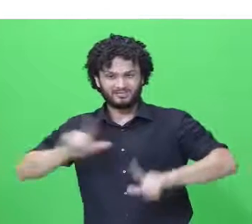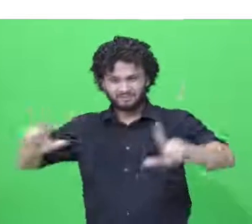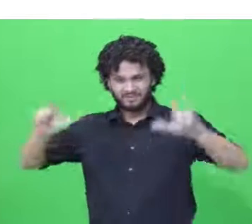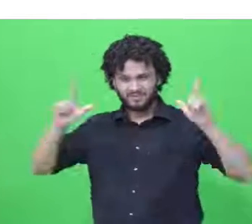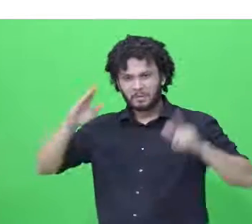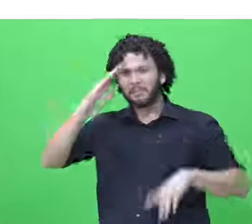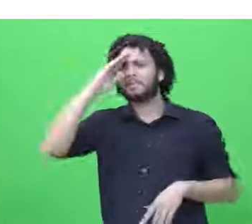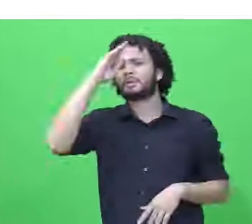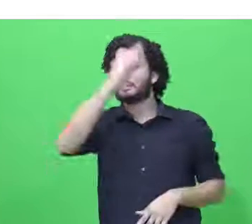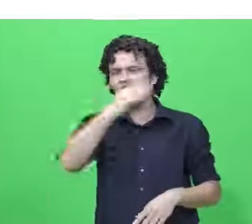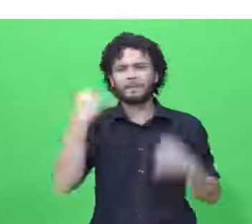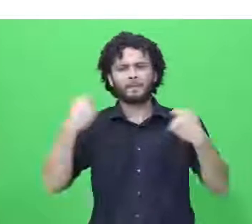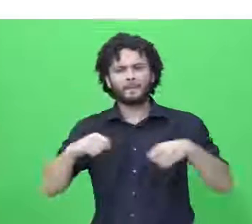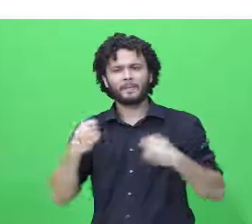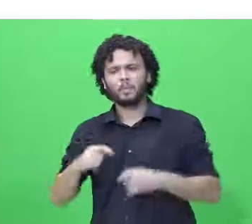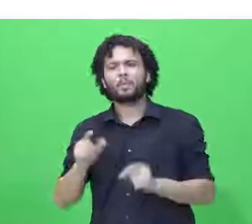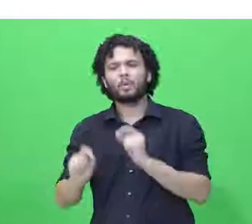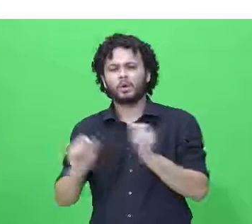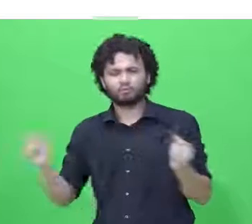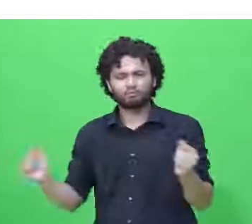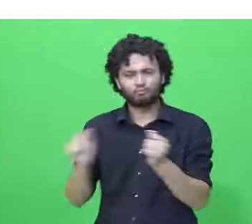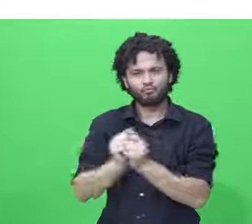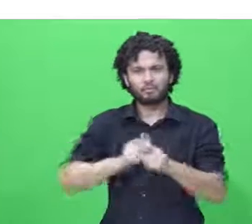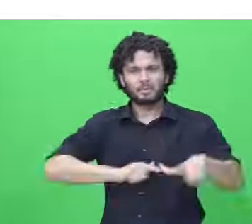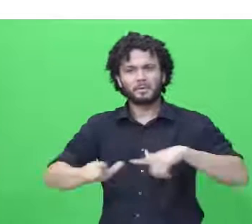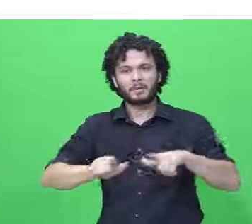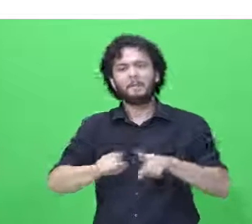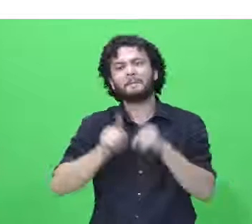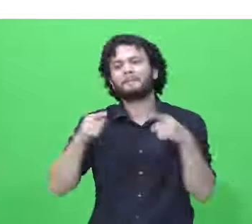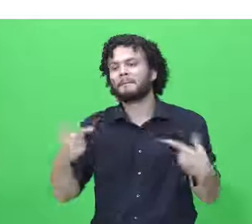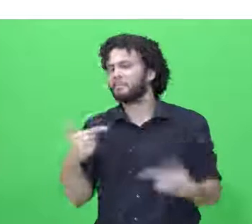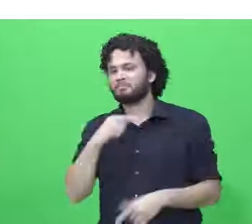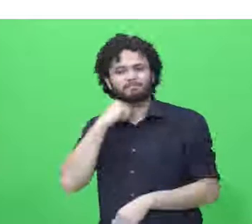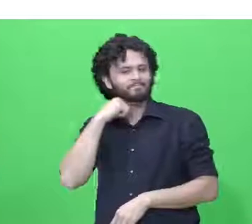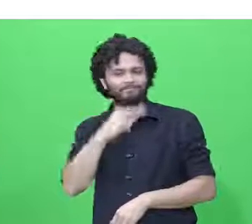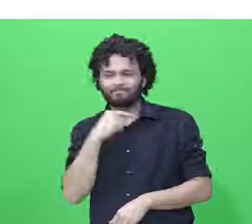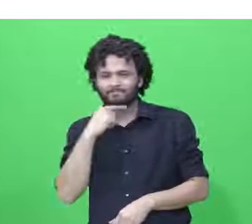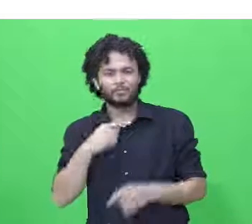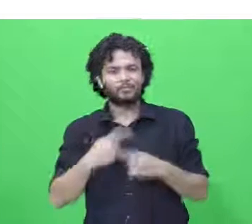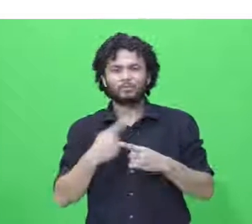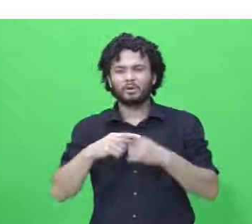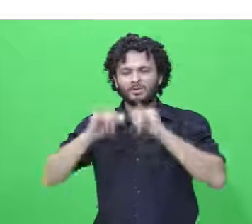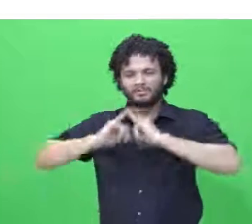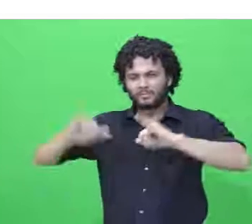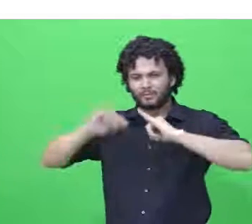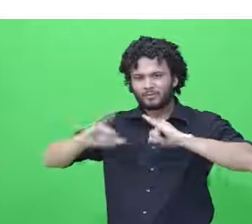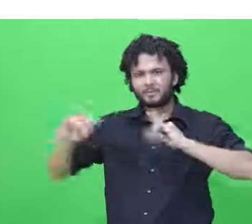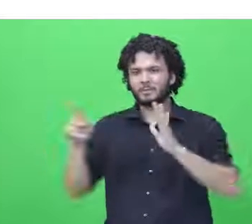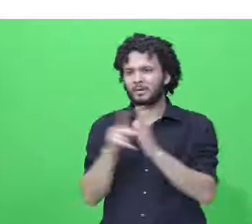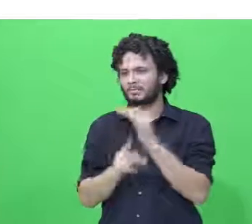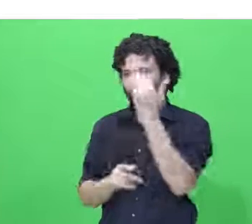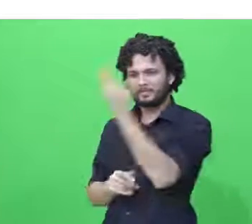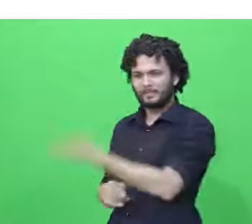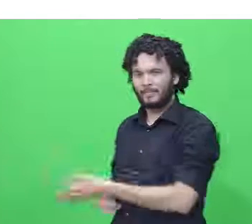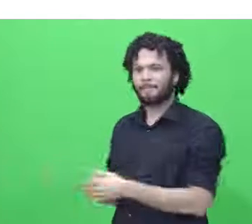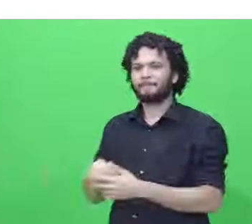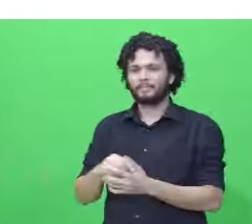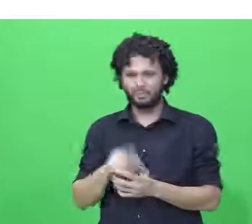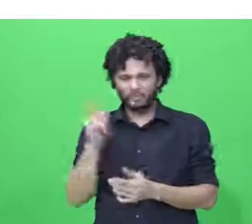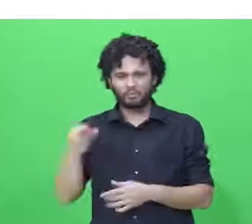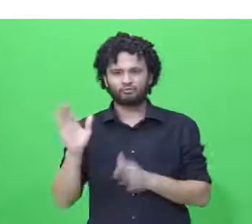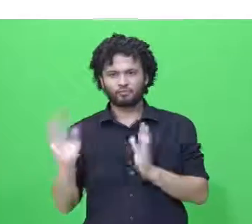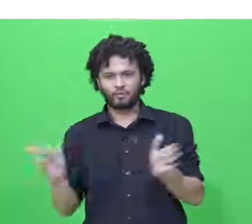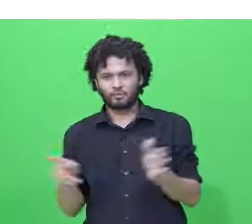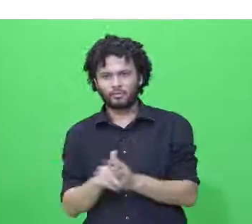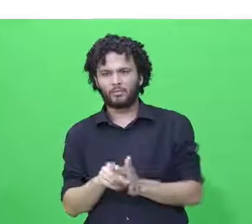ali que deveria estar do lado dos trabalhadores, mas que, em compensação, passa todas as informações, então, ao presidente da República, que é, então, Getúlio